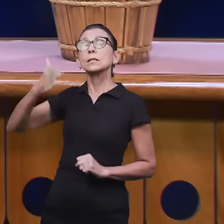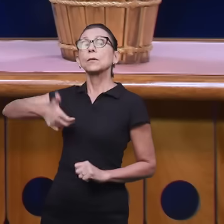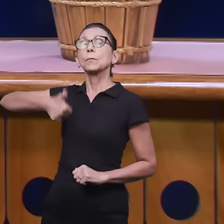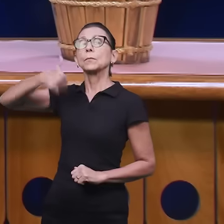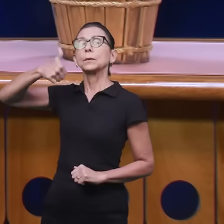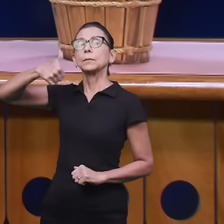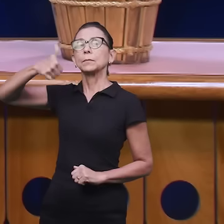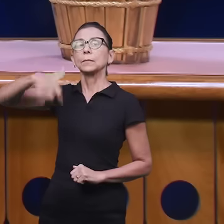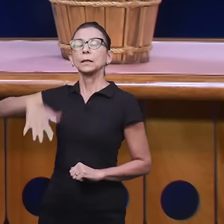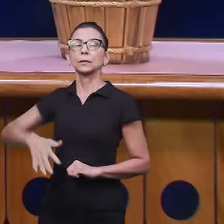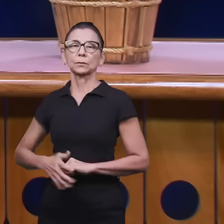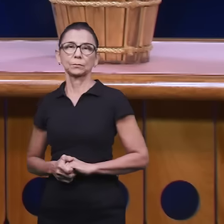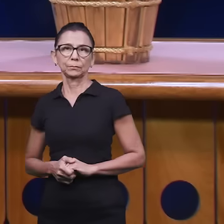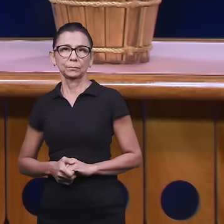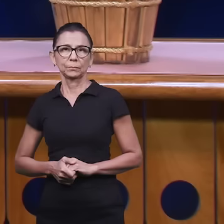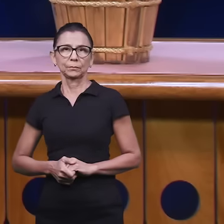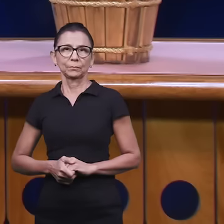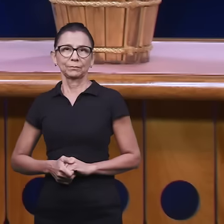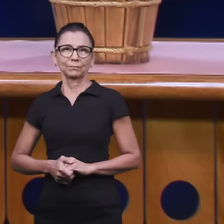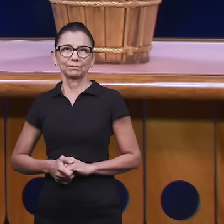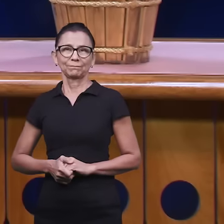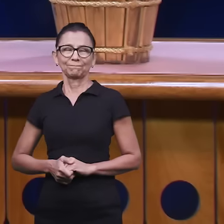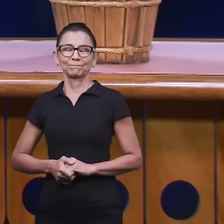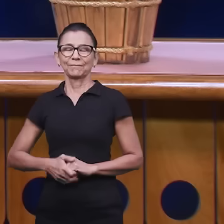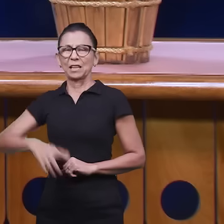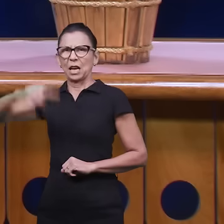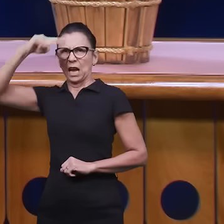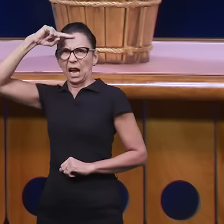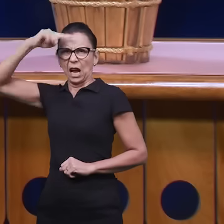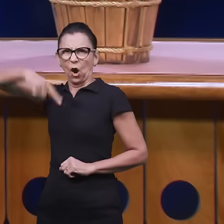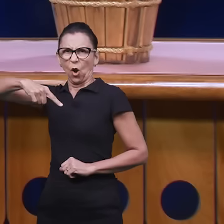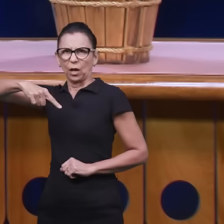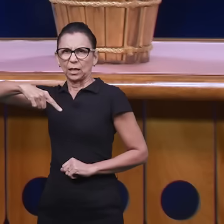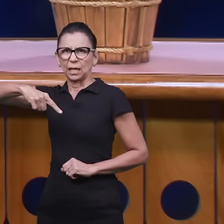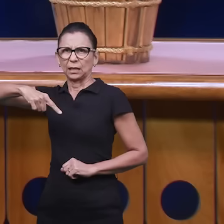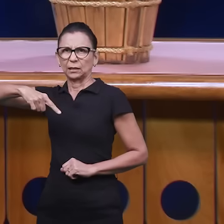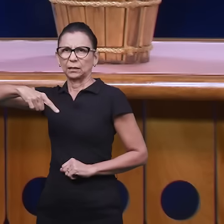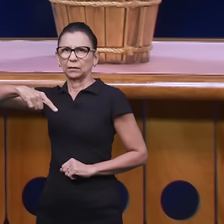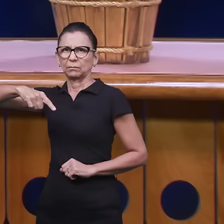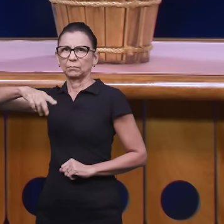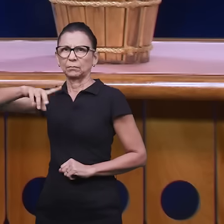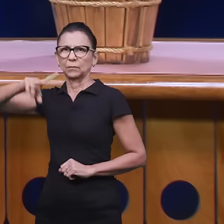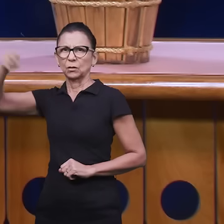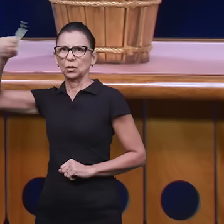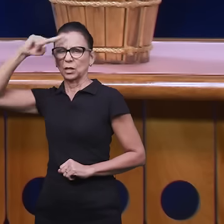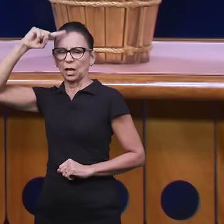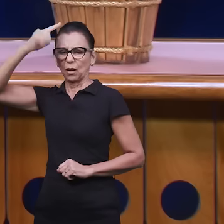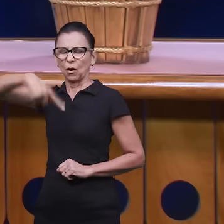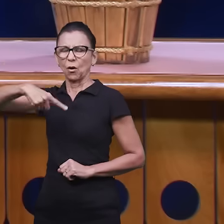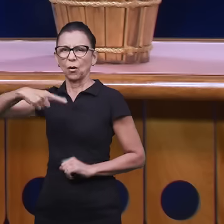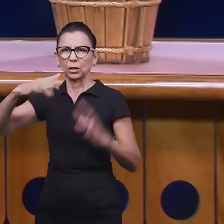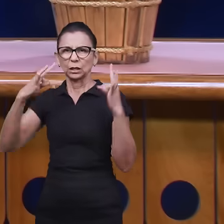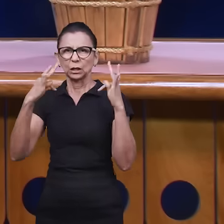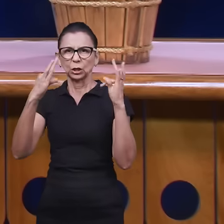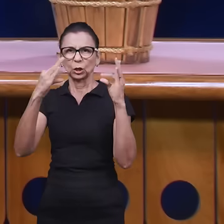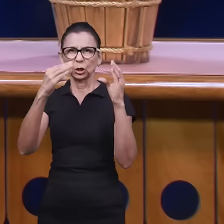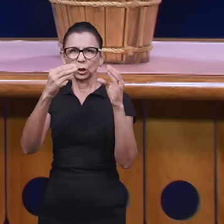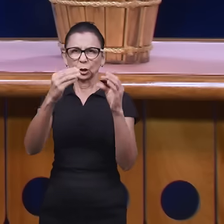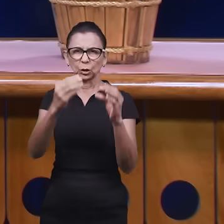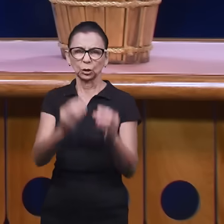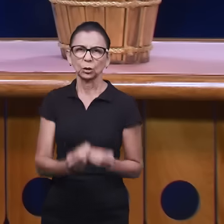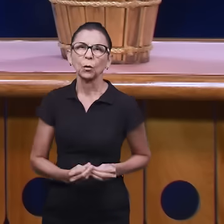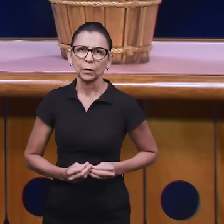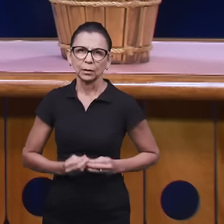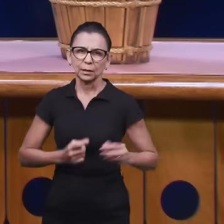a ordem do Senhor, a voz do Senhor é dada, toda a batalha é vencida. E foi o que aconteceu com os midianitas, eles